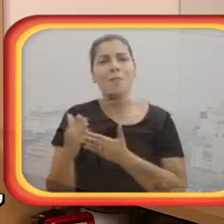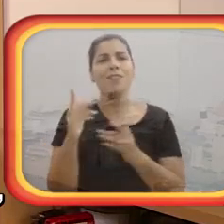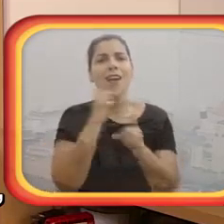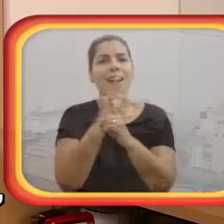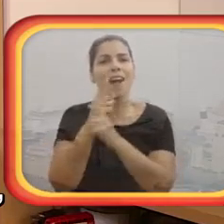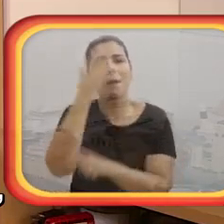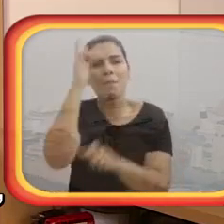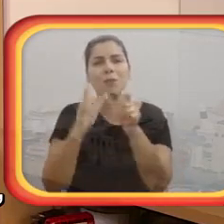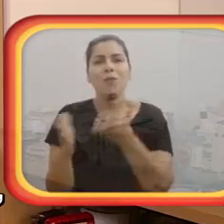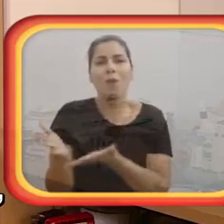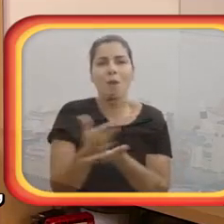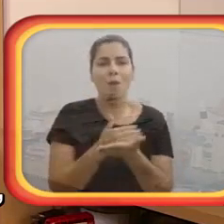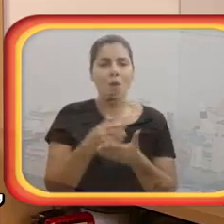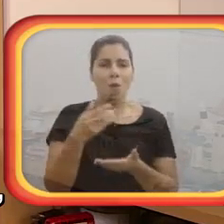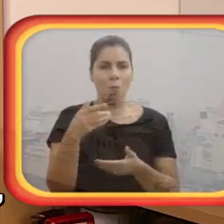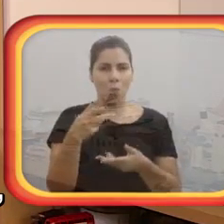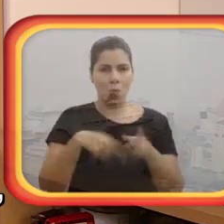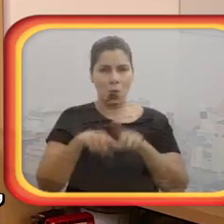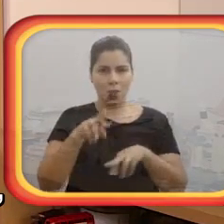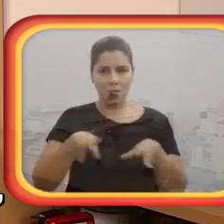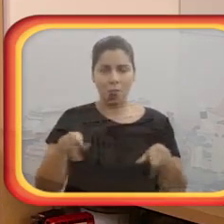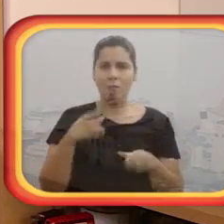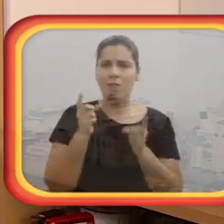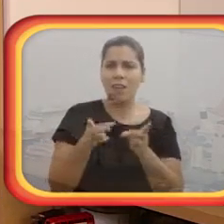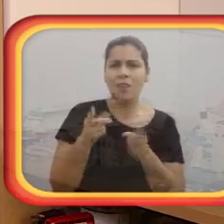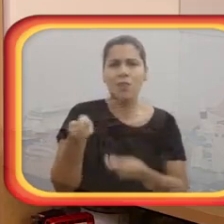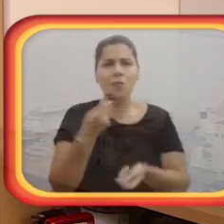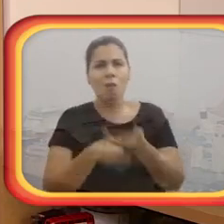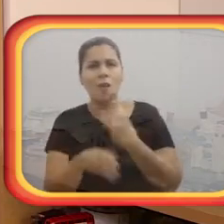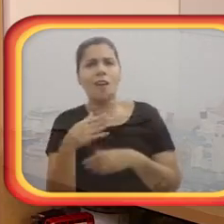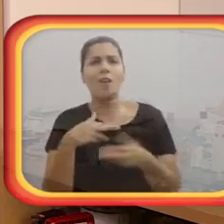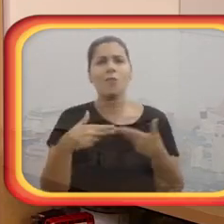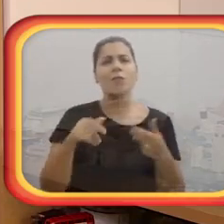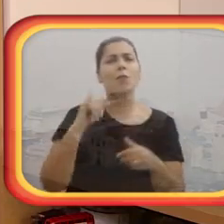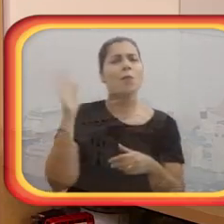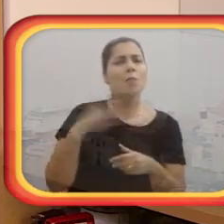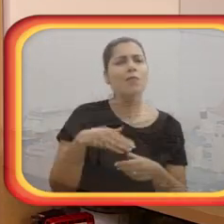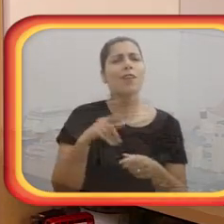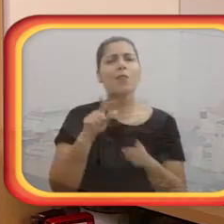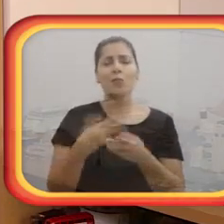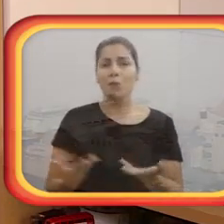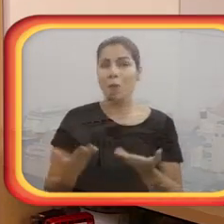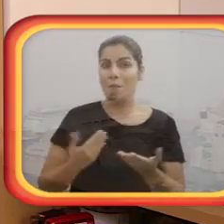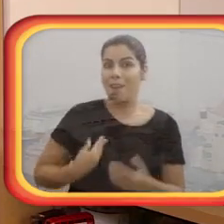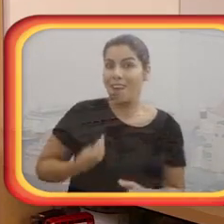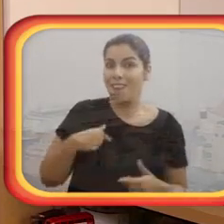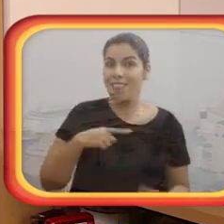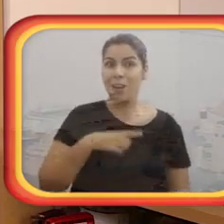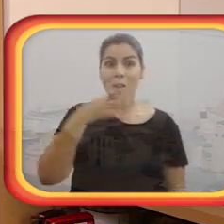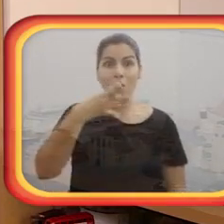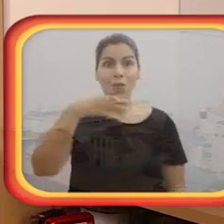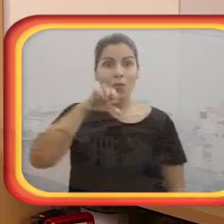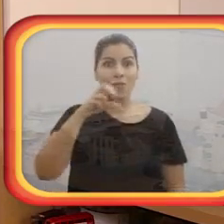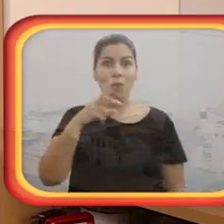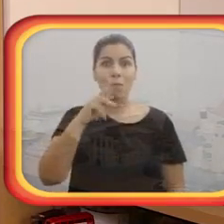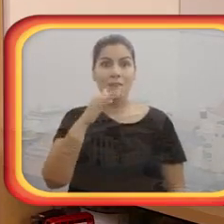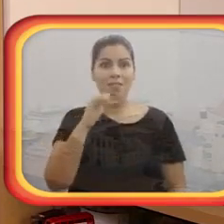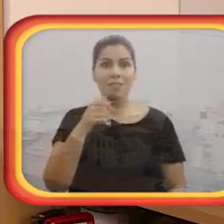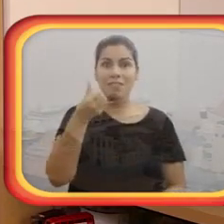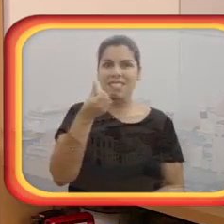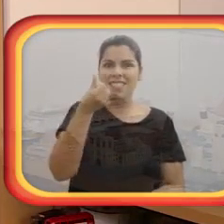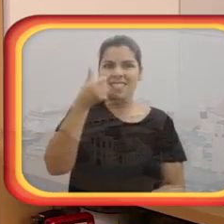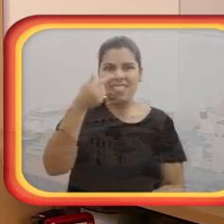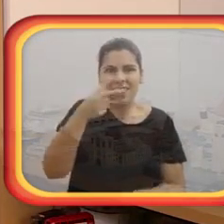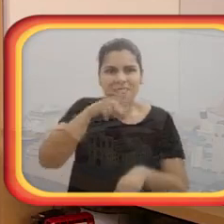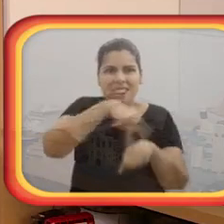o meu álbum de fotografia estátil, por assim dizer, eu comecei a ganhar dos amigos e comecei a